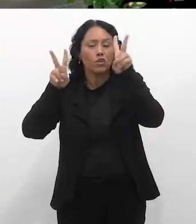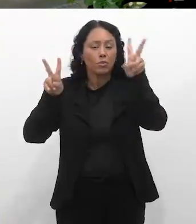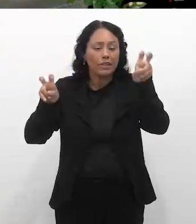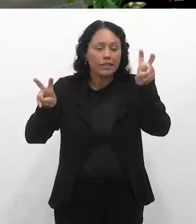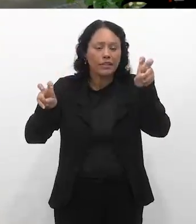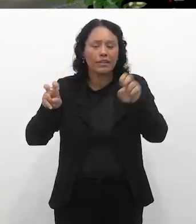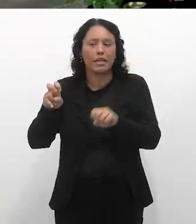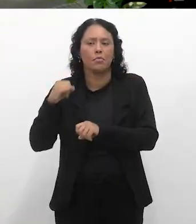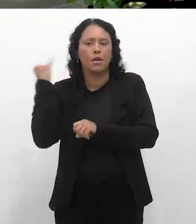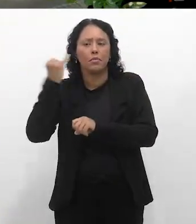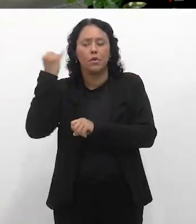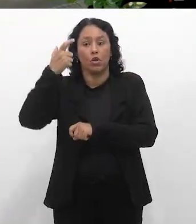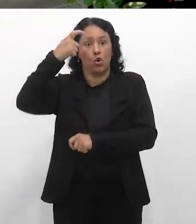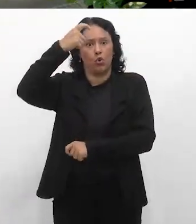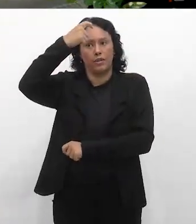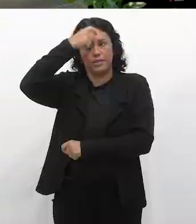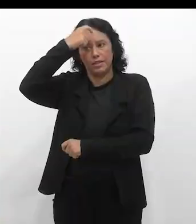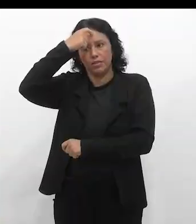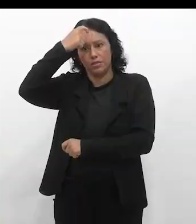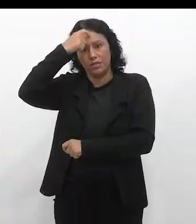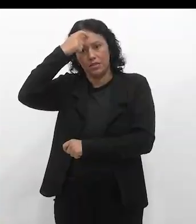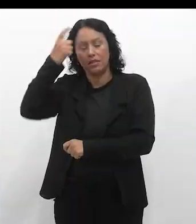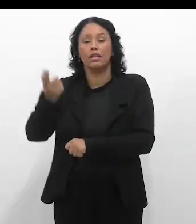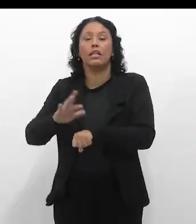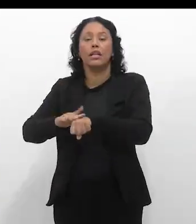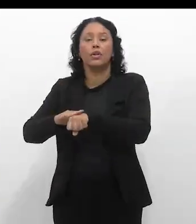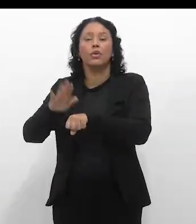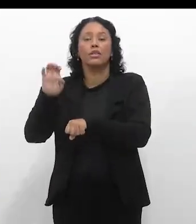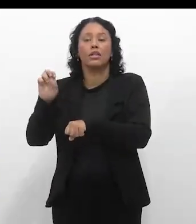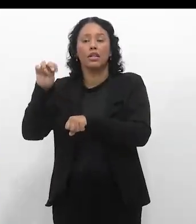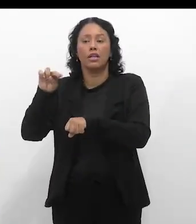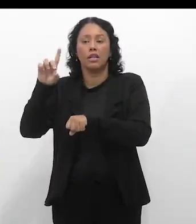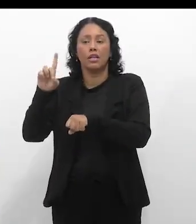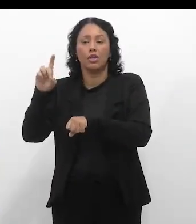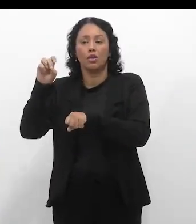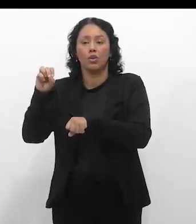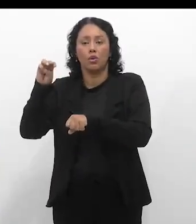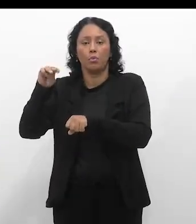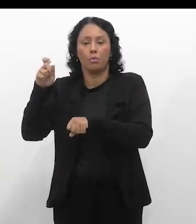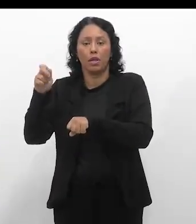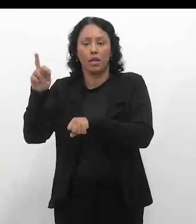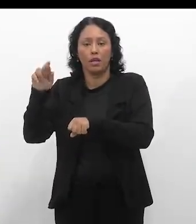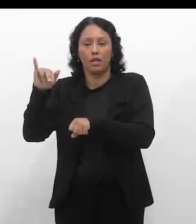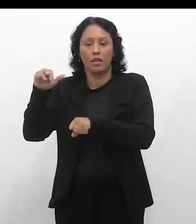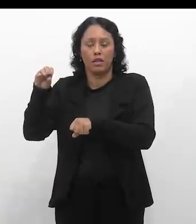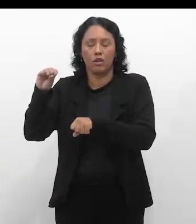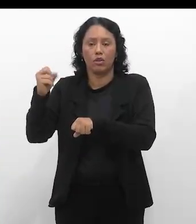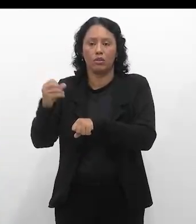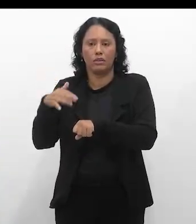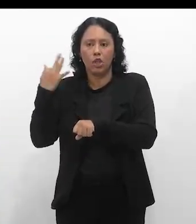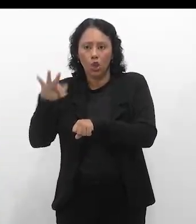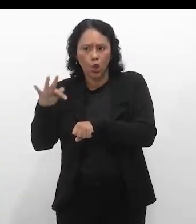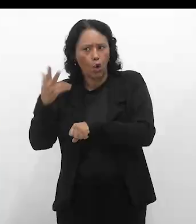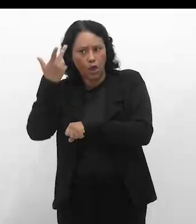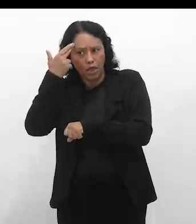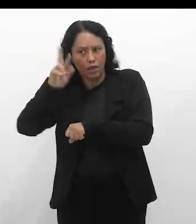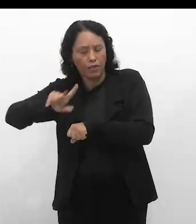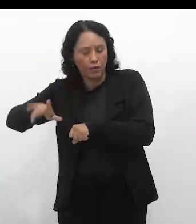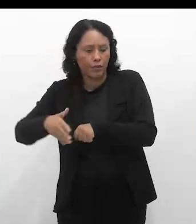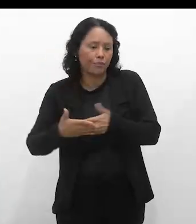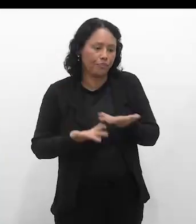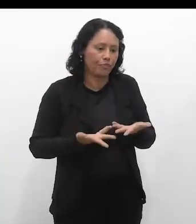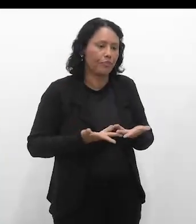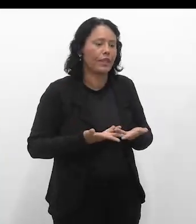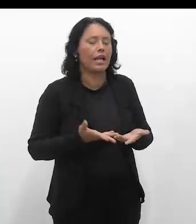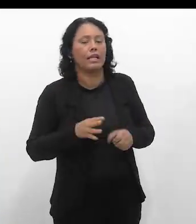mais, vamos desmistificar mais, conscientizar mais acerca da endometriose. Sentir dor não é normal.